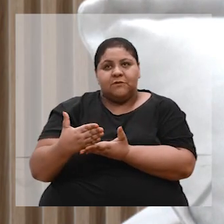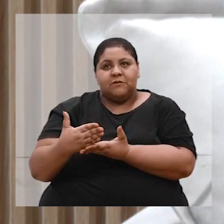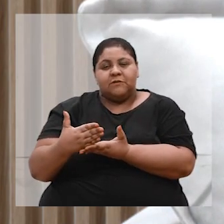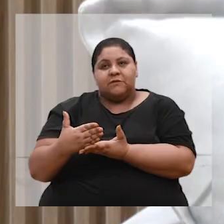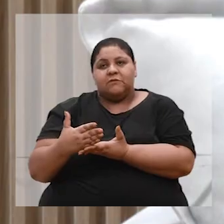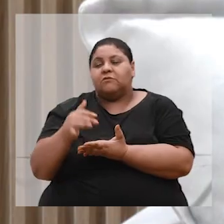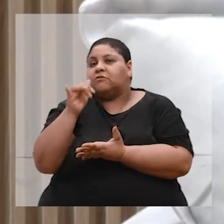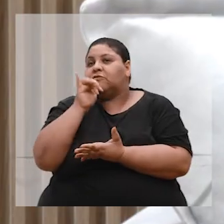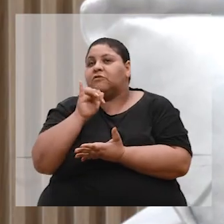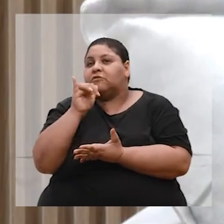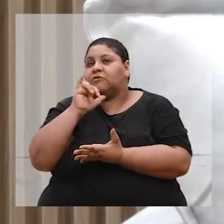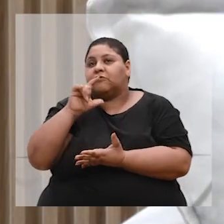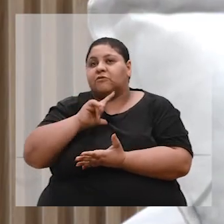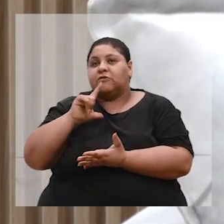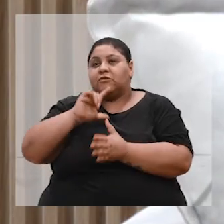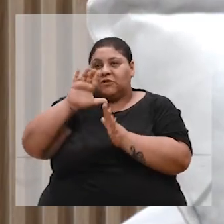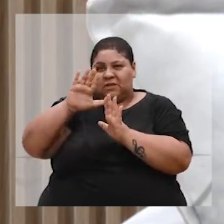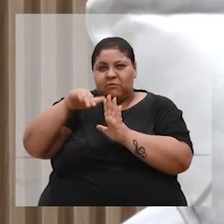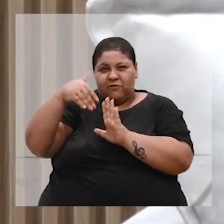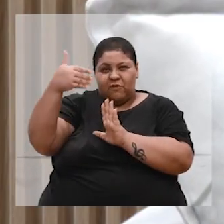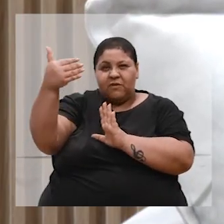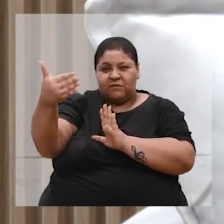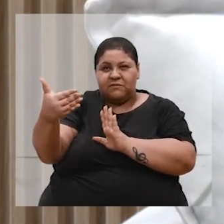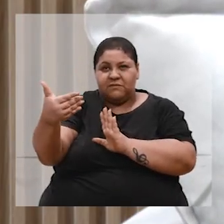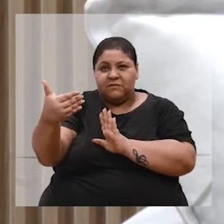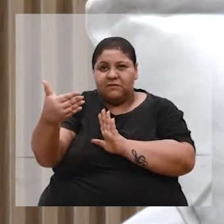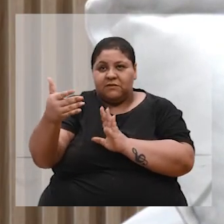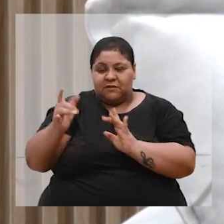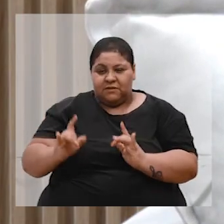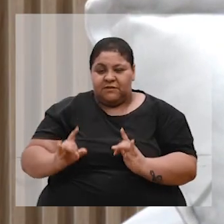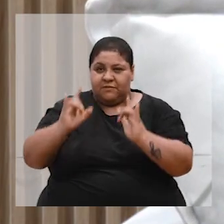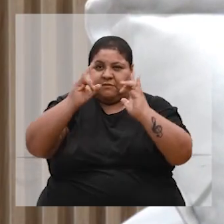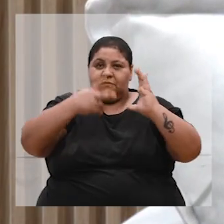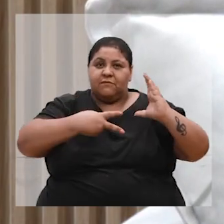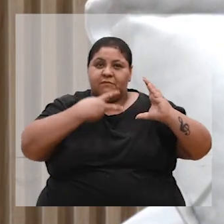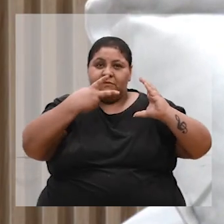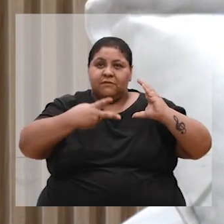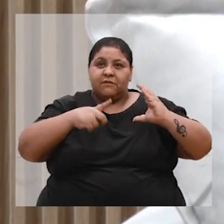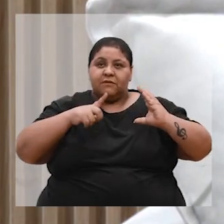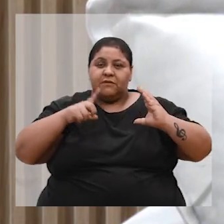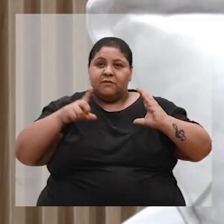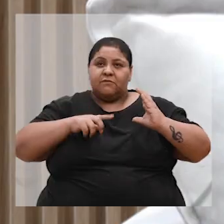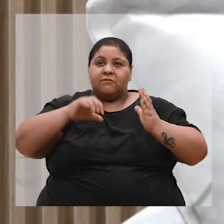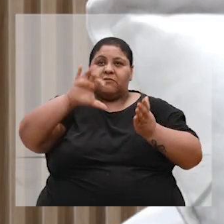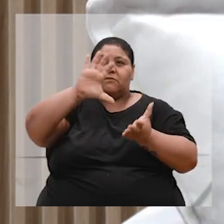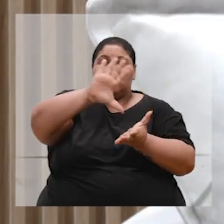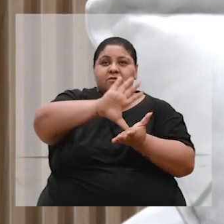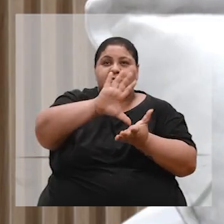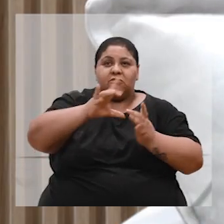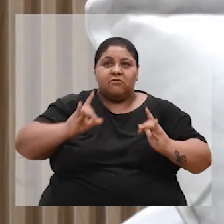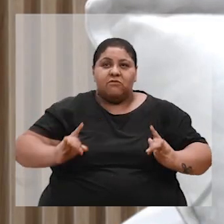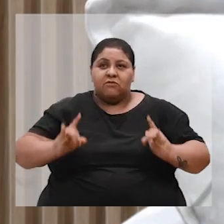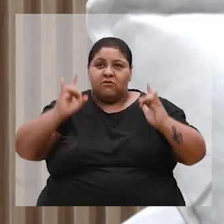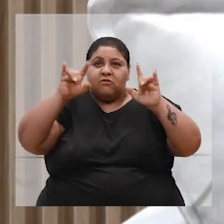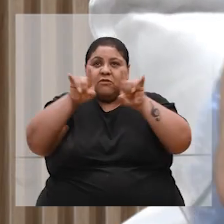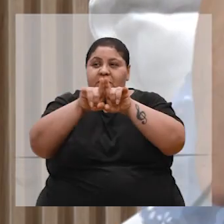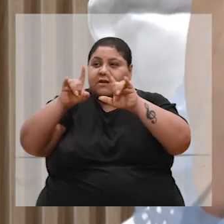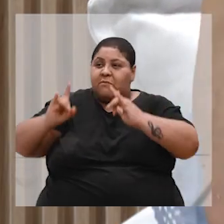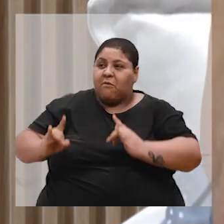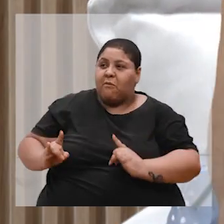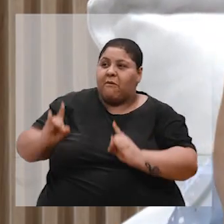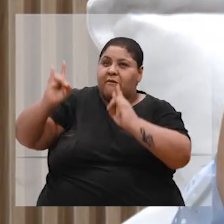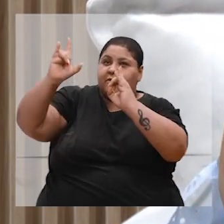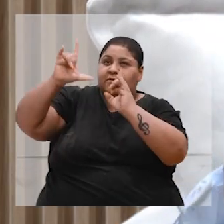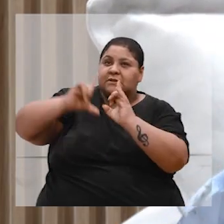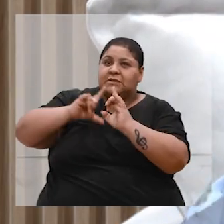inicial, é passear por exemplo, nós temos aqui fora do prédio da Câmara, nós temos uma praça, nós temos um prédio, e até